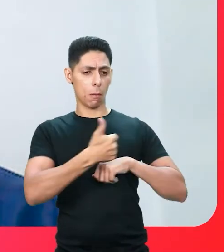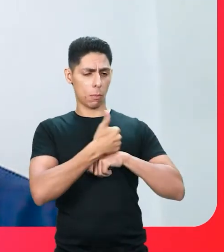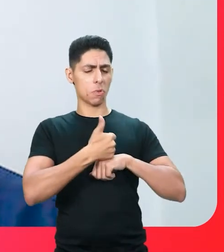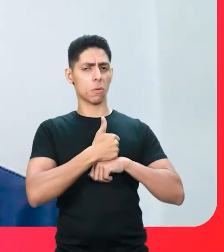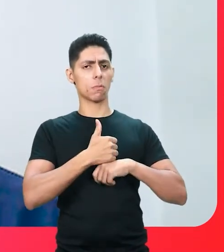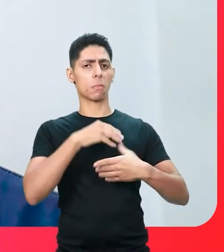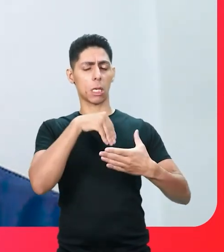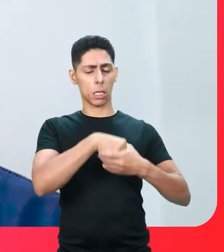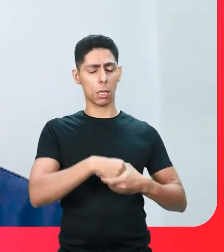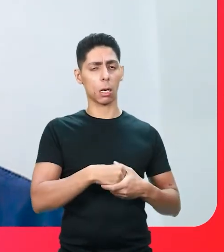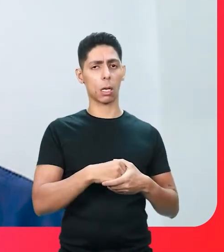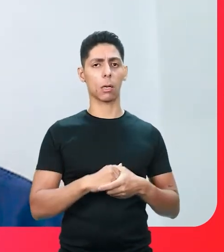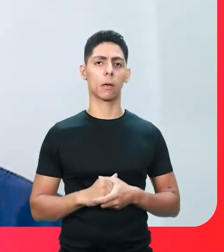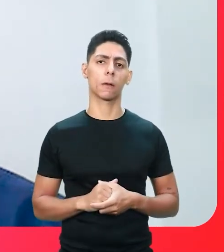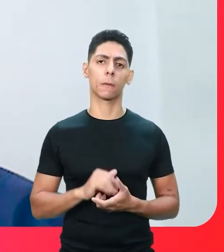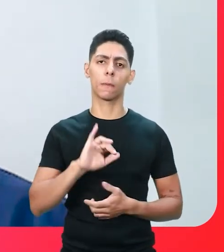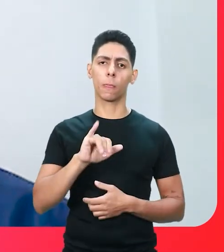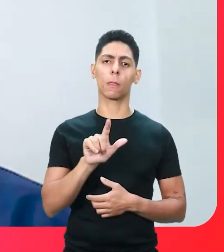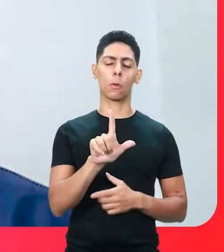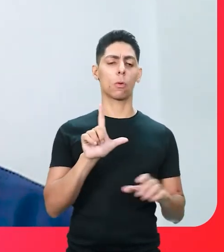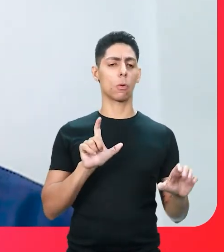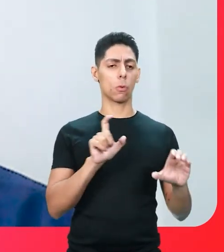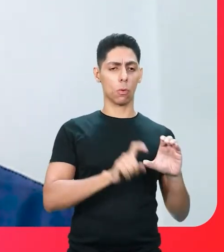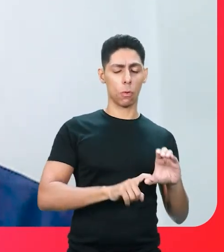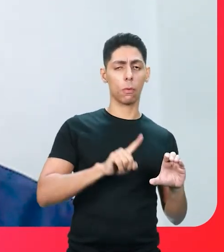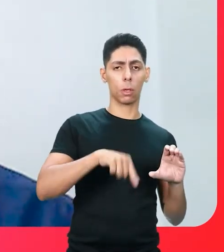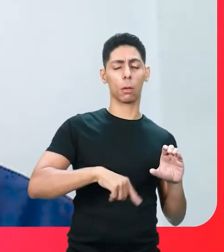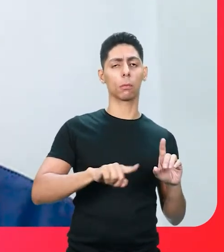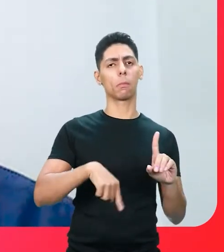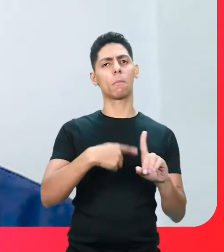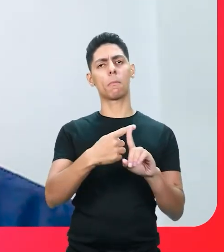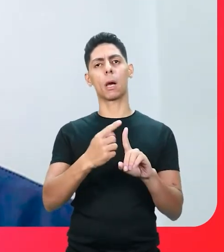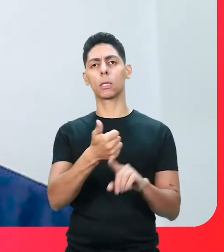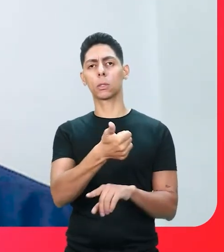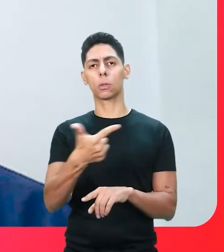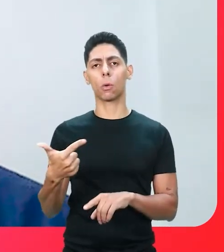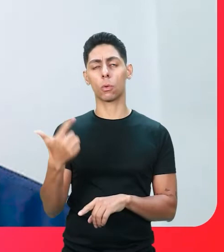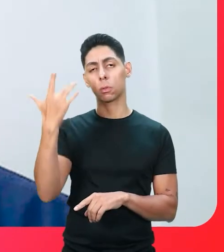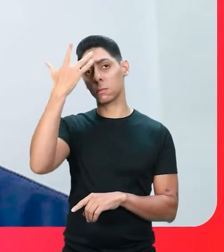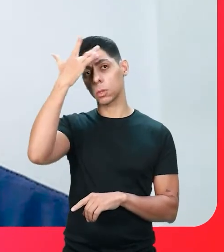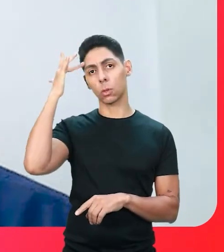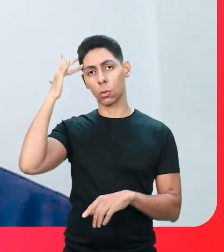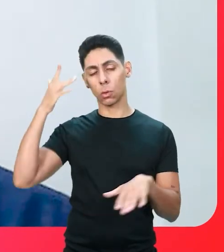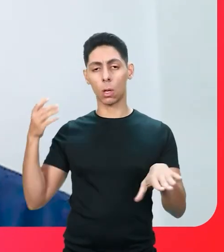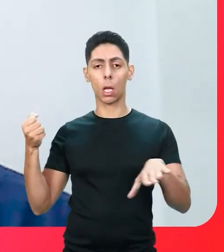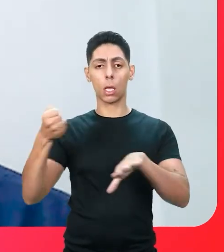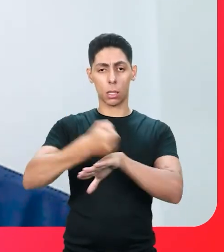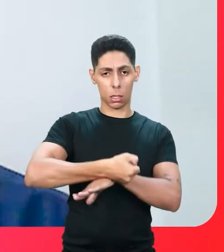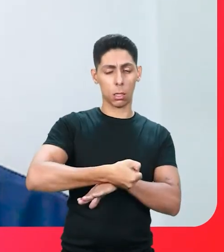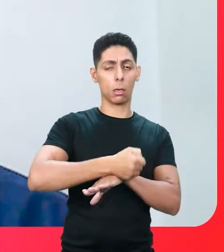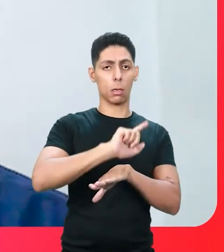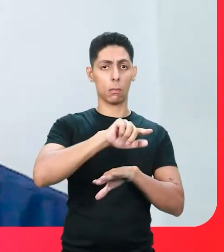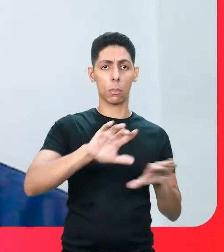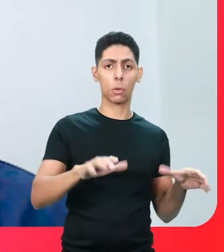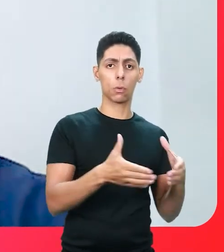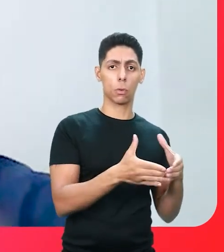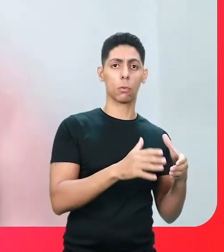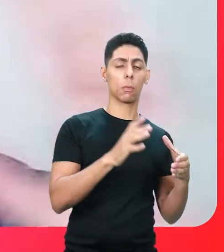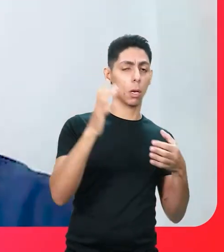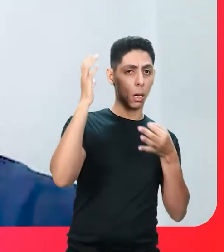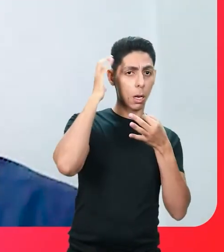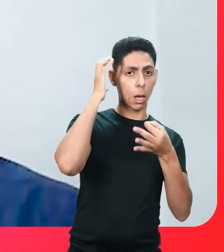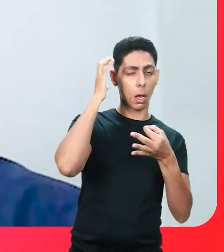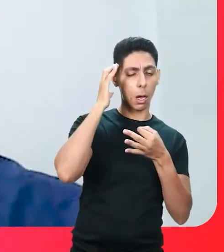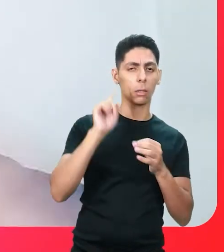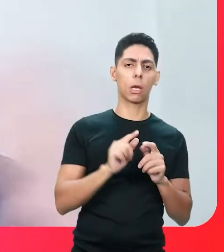junho de 2019, num convênio com a Universidade Uninove, eu e mais 12 colegas entramos para a equipe da rádio ONCB. Só que isso foi